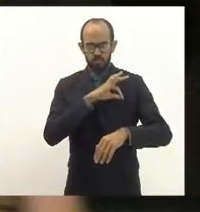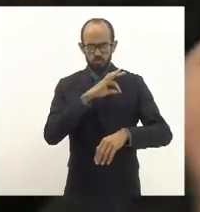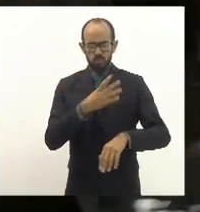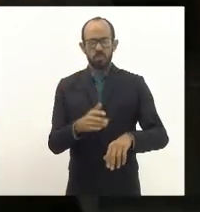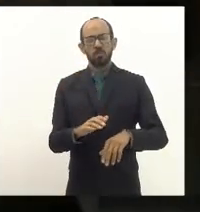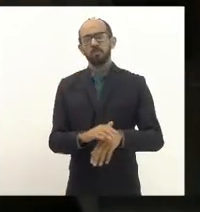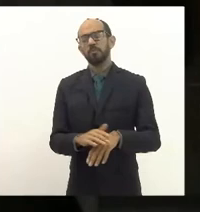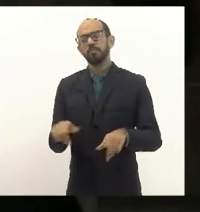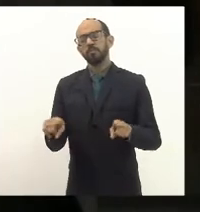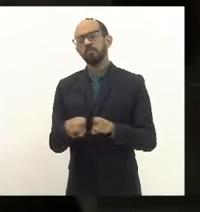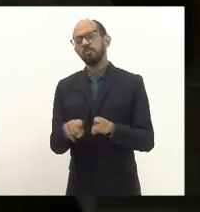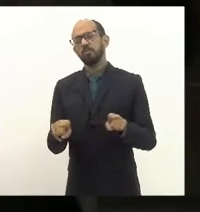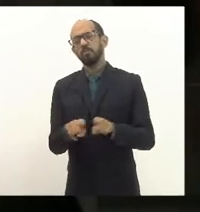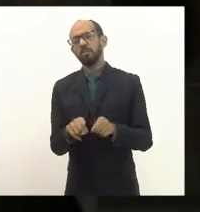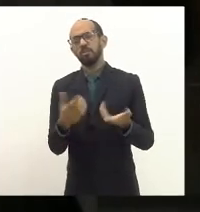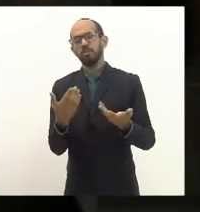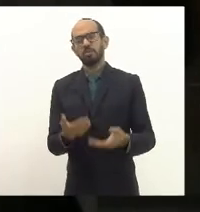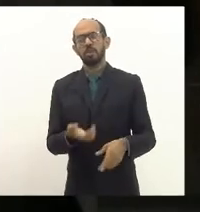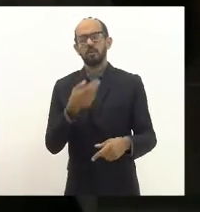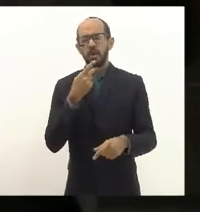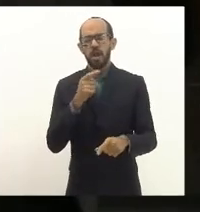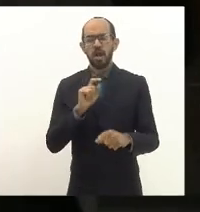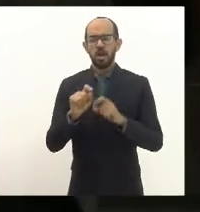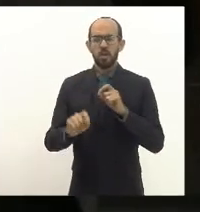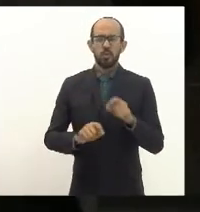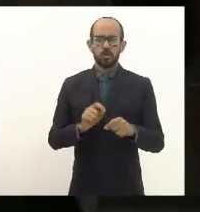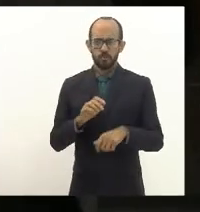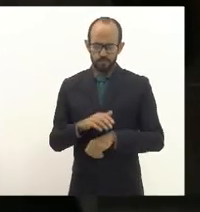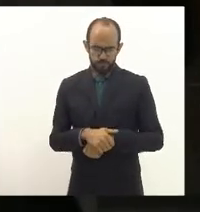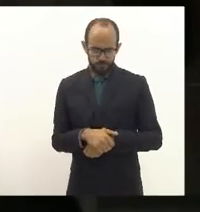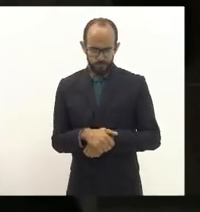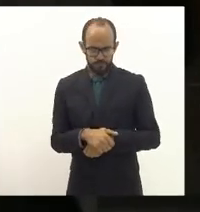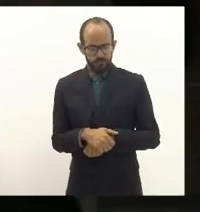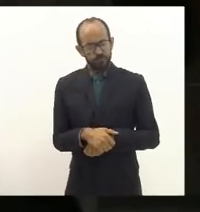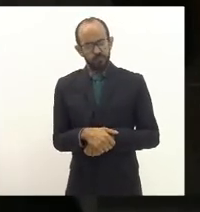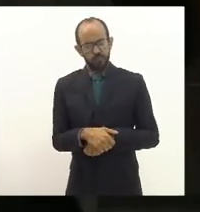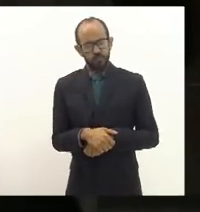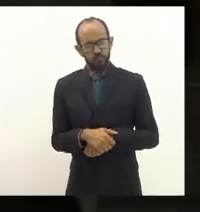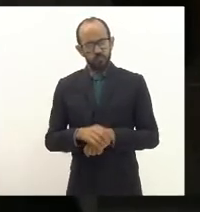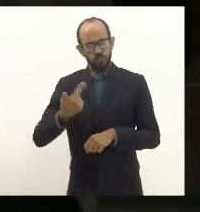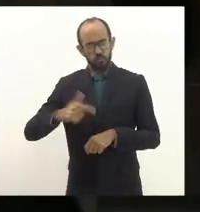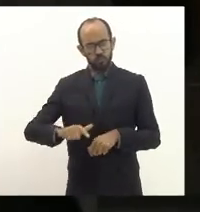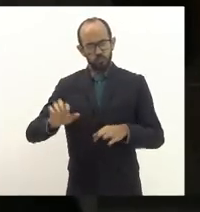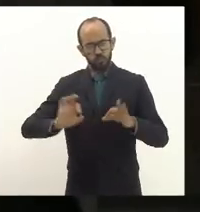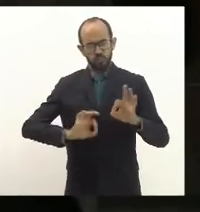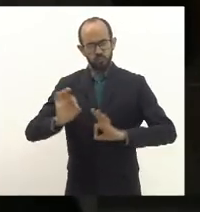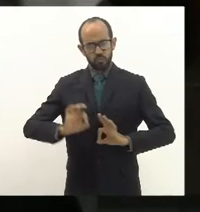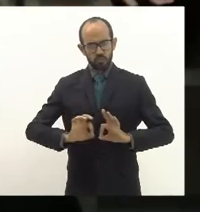também queria tratar de